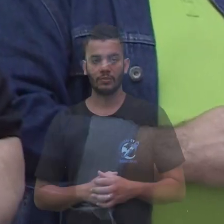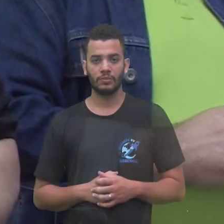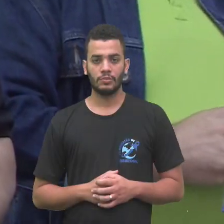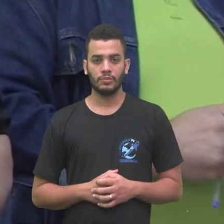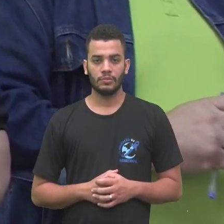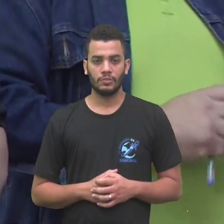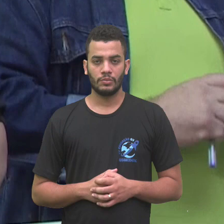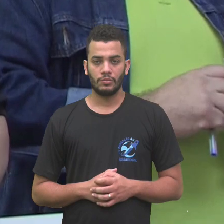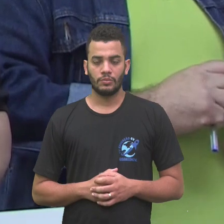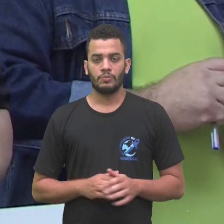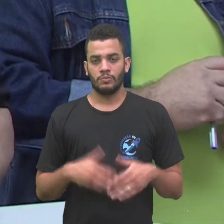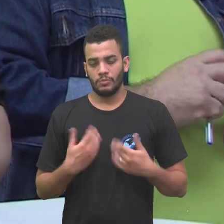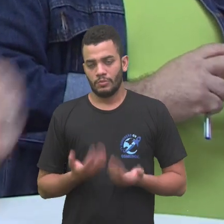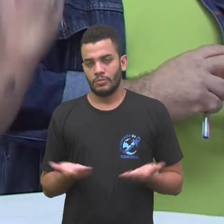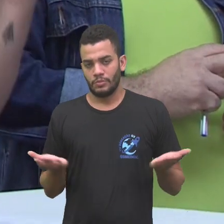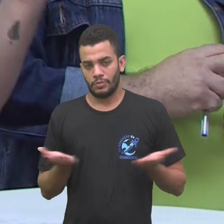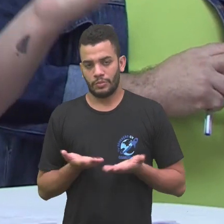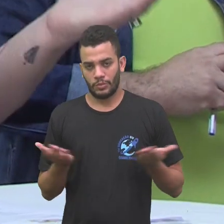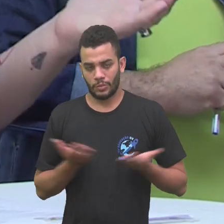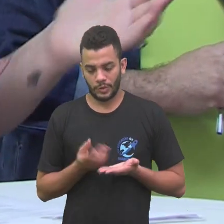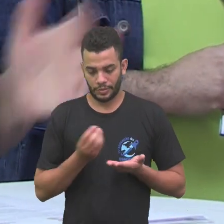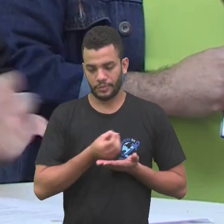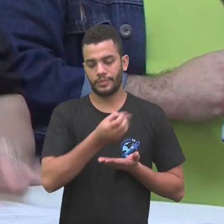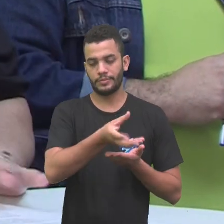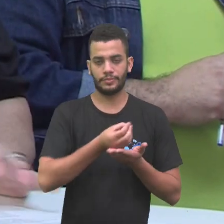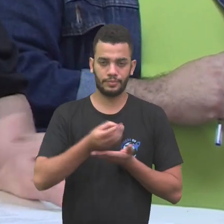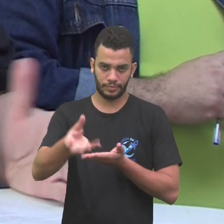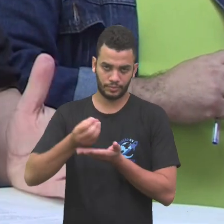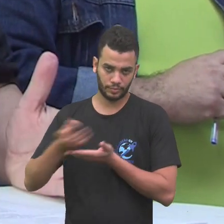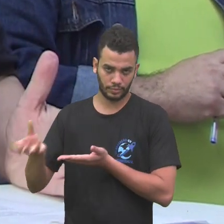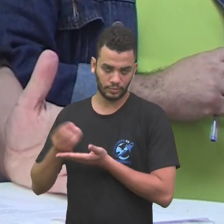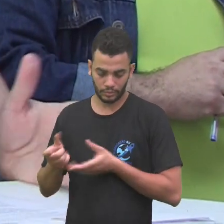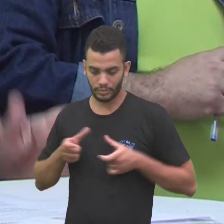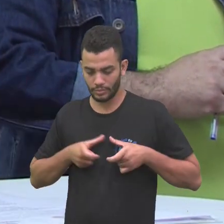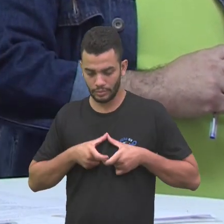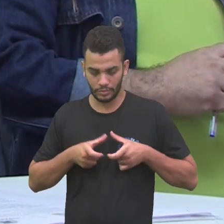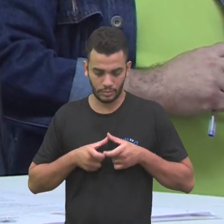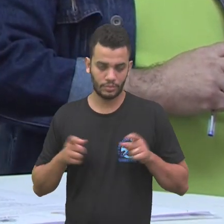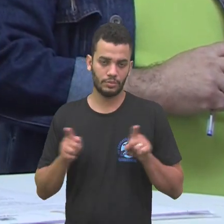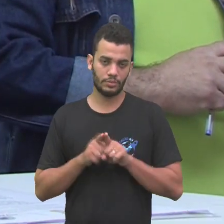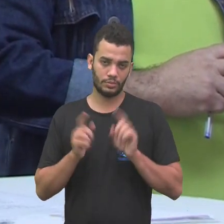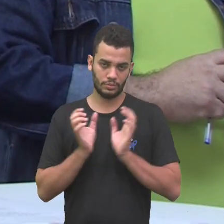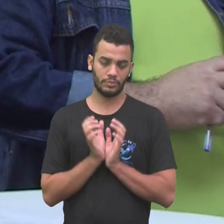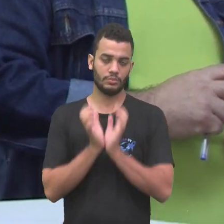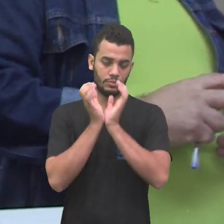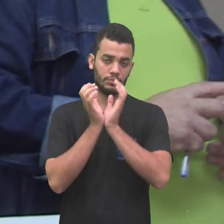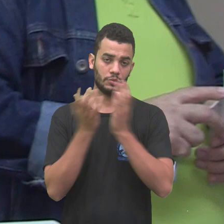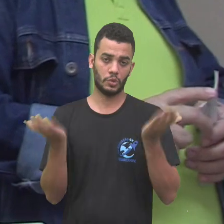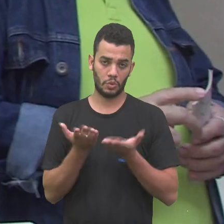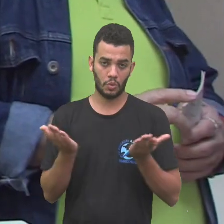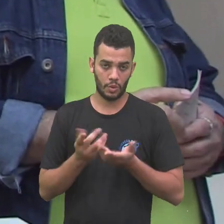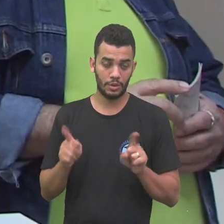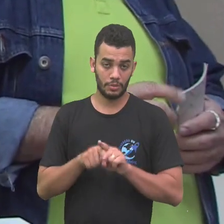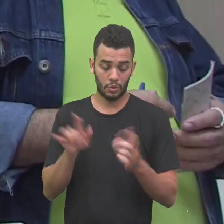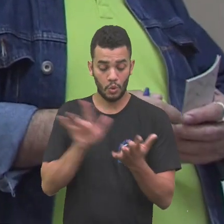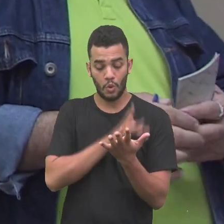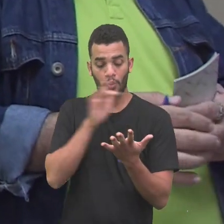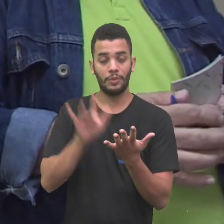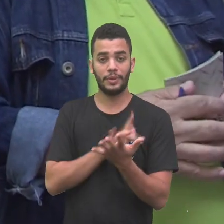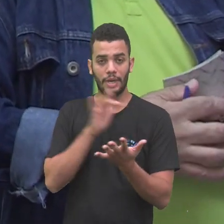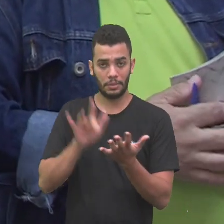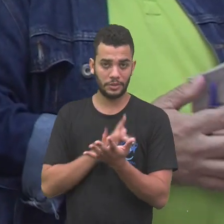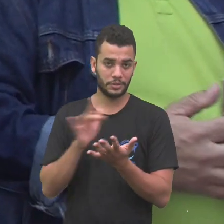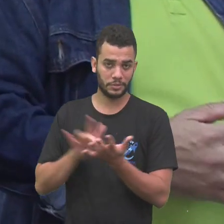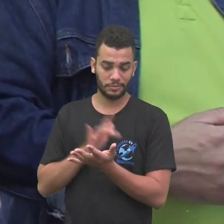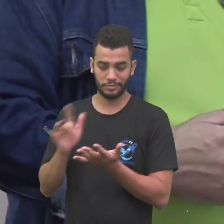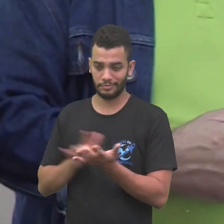Com a entrega das medalhas, troféus e tablets aos grandes vencedores, nós damos por encerrado este momento, esta solenidade,